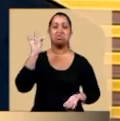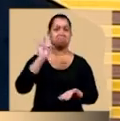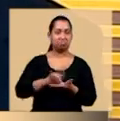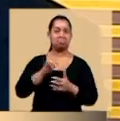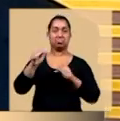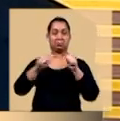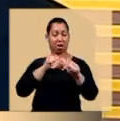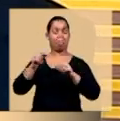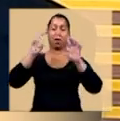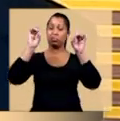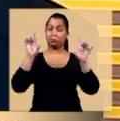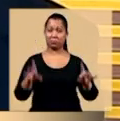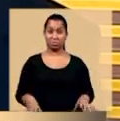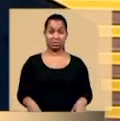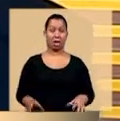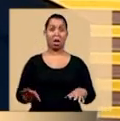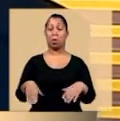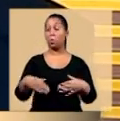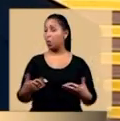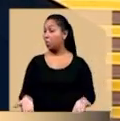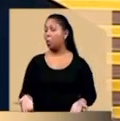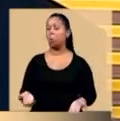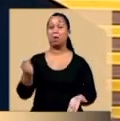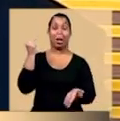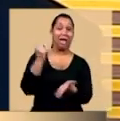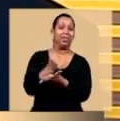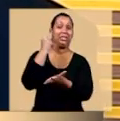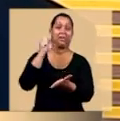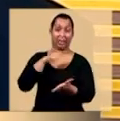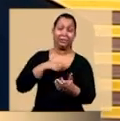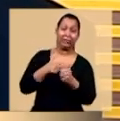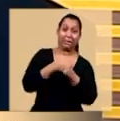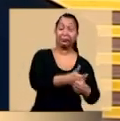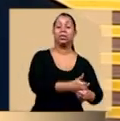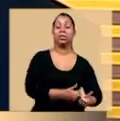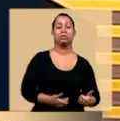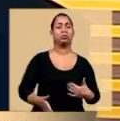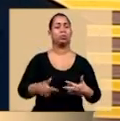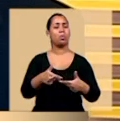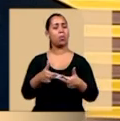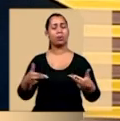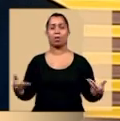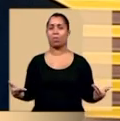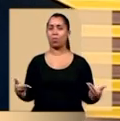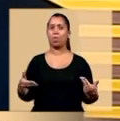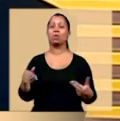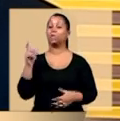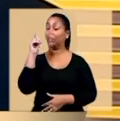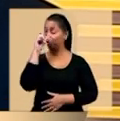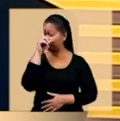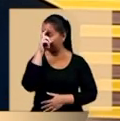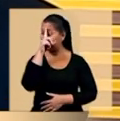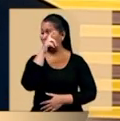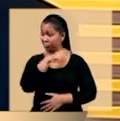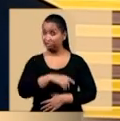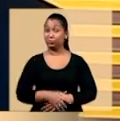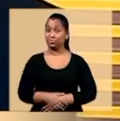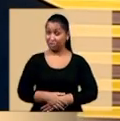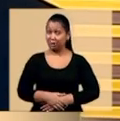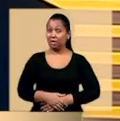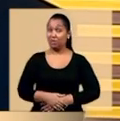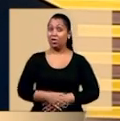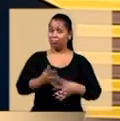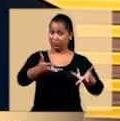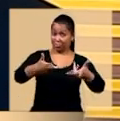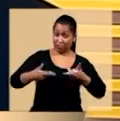para referendar o trabalho extraordinário, seja para atestar o assédio, qualquer coisa. É sempre muito